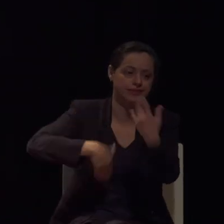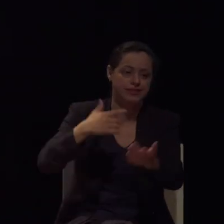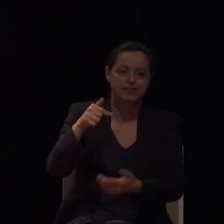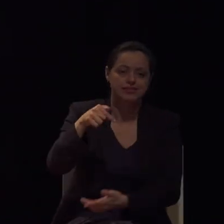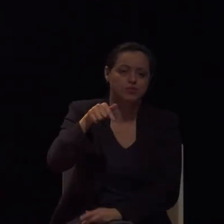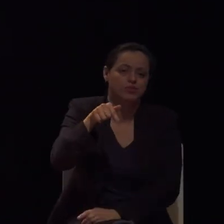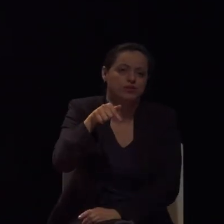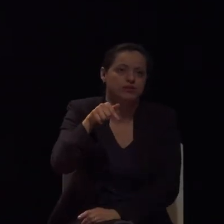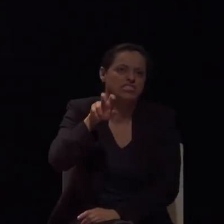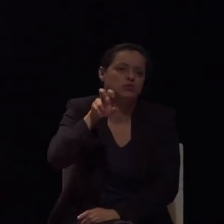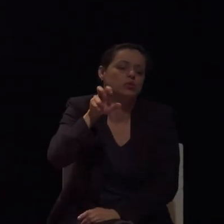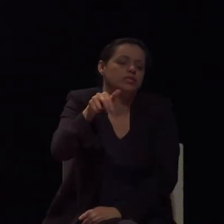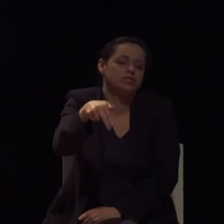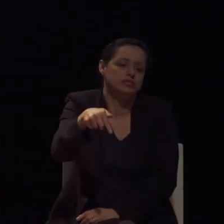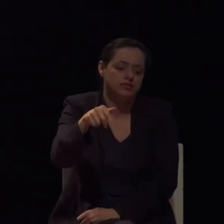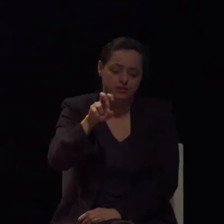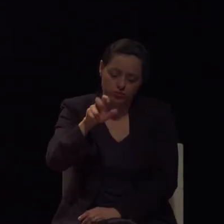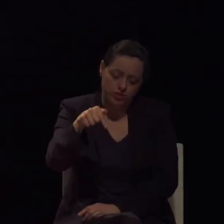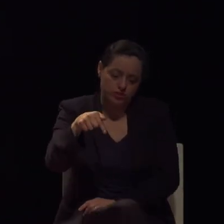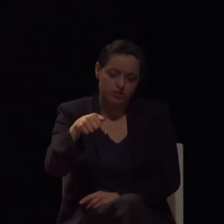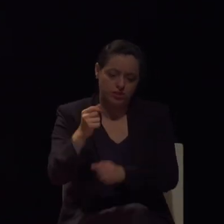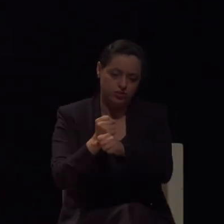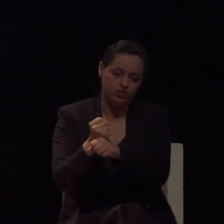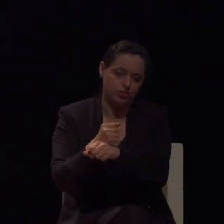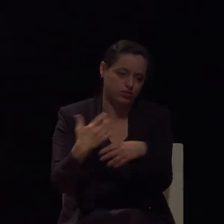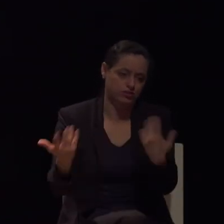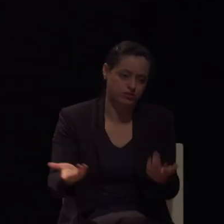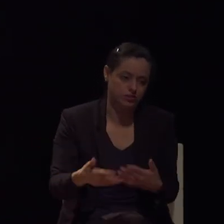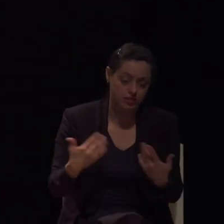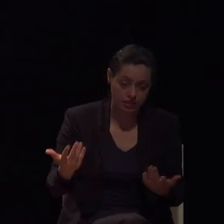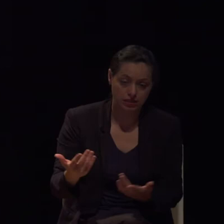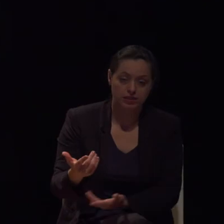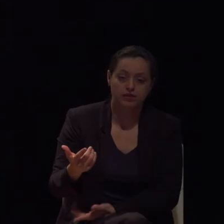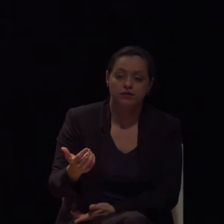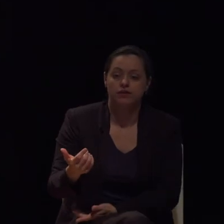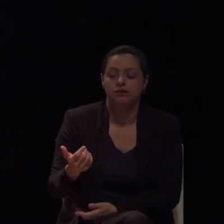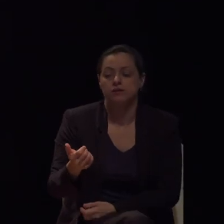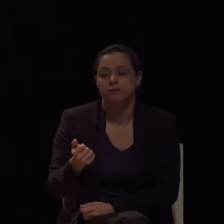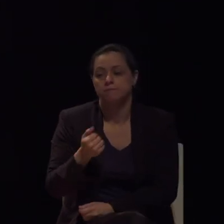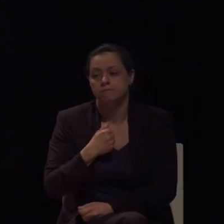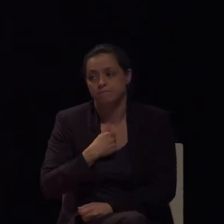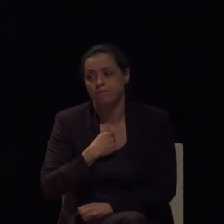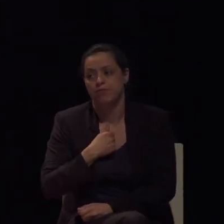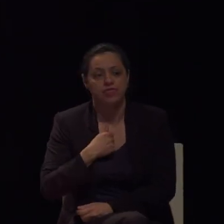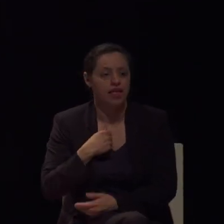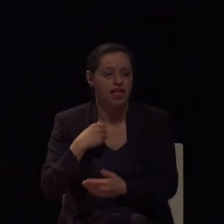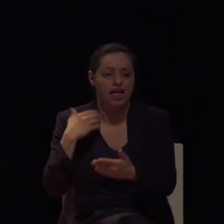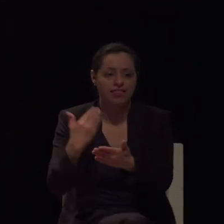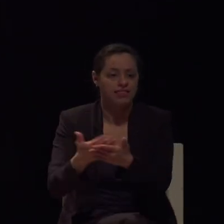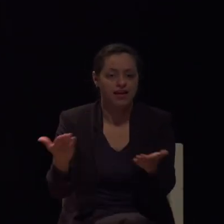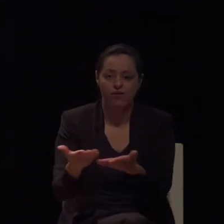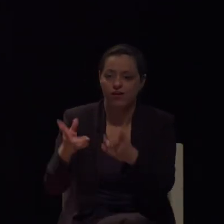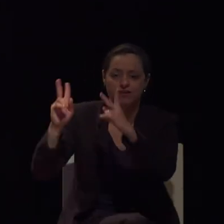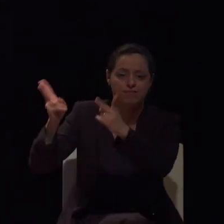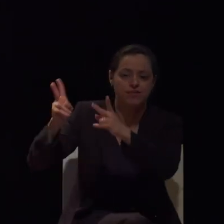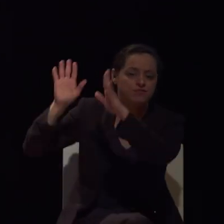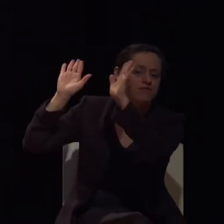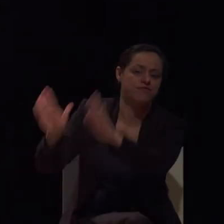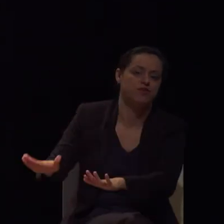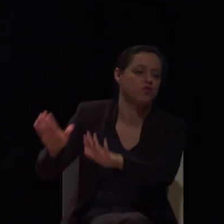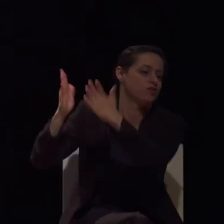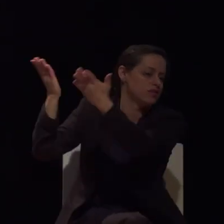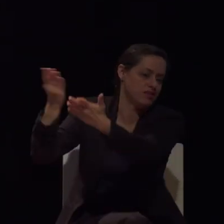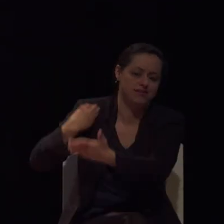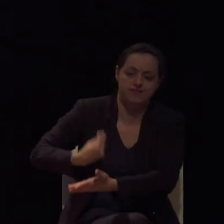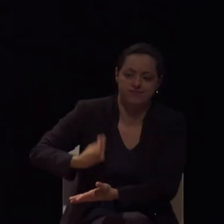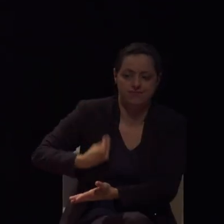anos é isso é então demoraram 57 anos para sair do barraco do assis até hoje não sair a maioria das pessoas e